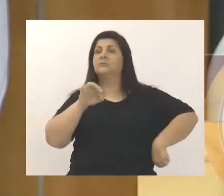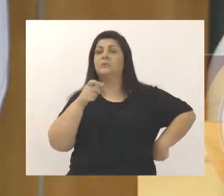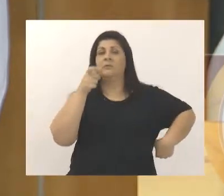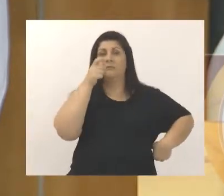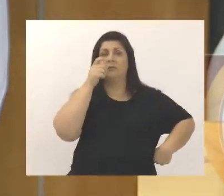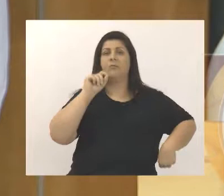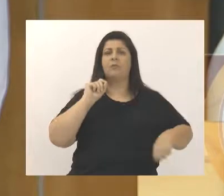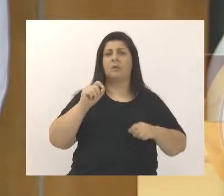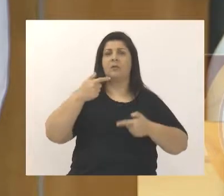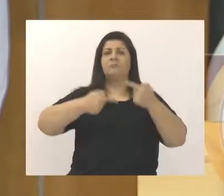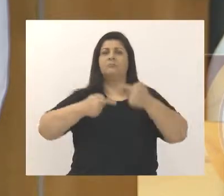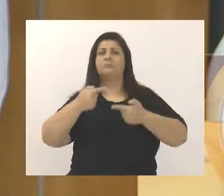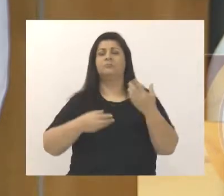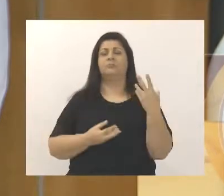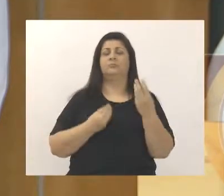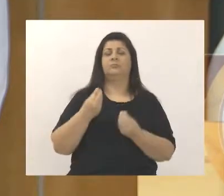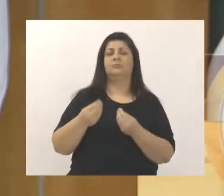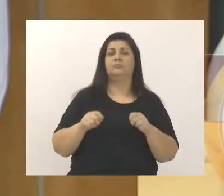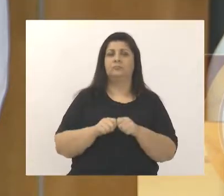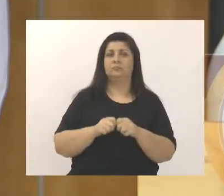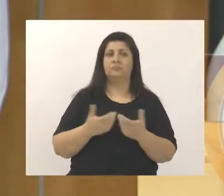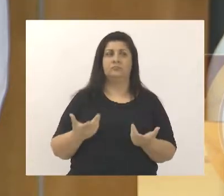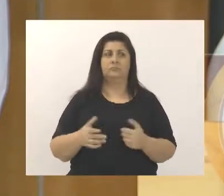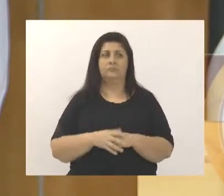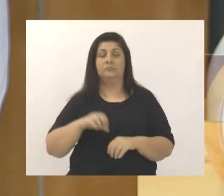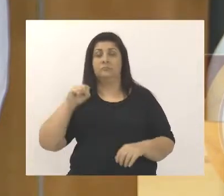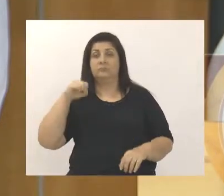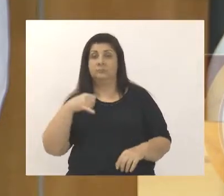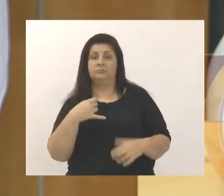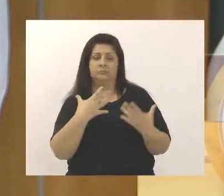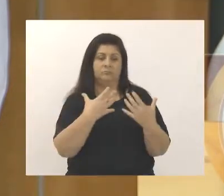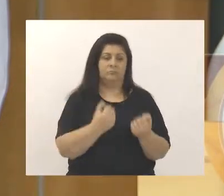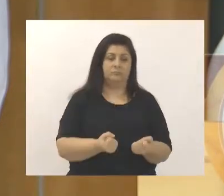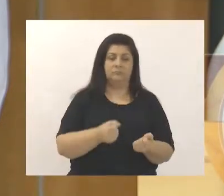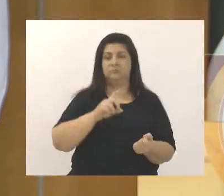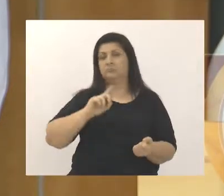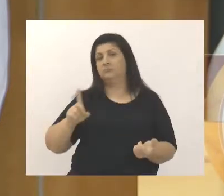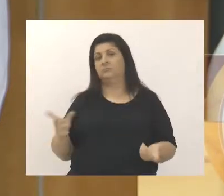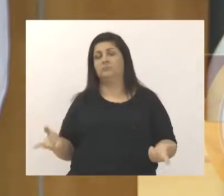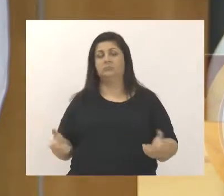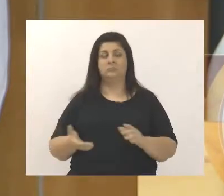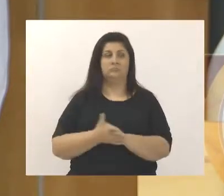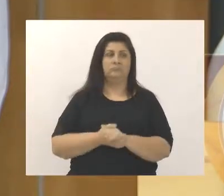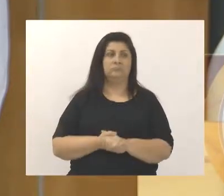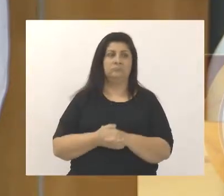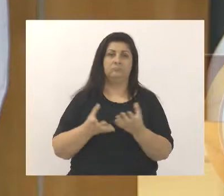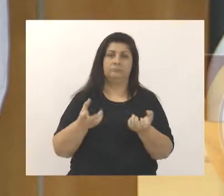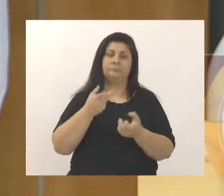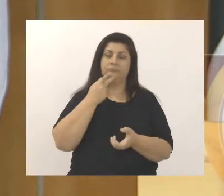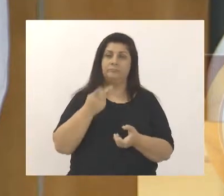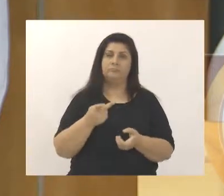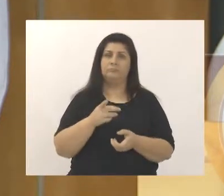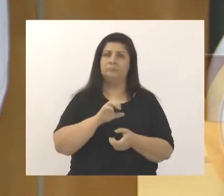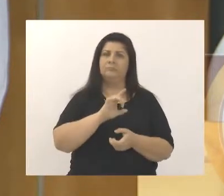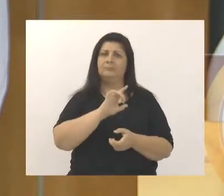da política que vai implementar, se vai ter condições ou não. E eu quero dizer que eu acho que cada mecanismo que é feito,